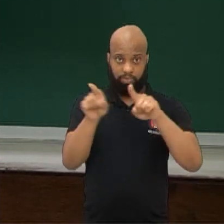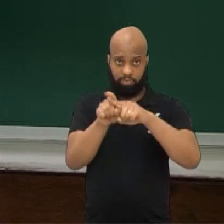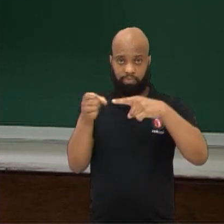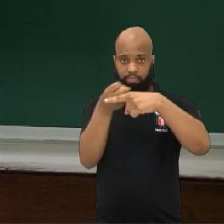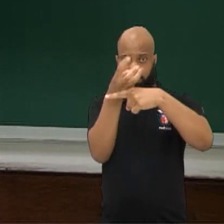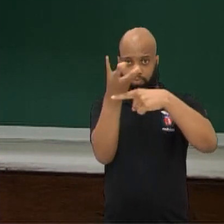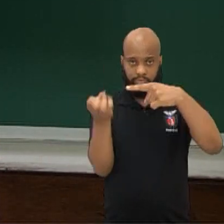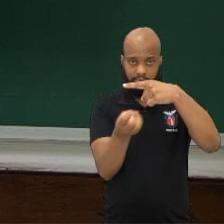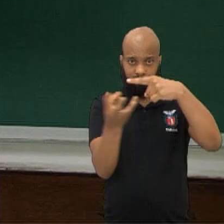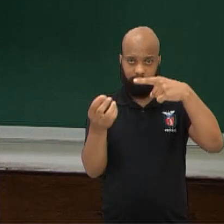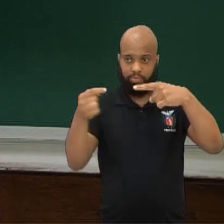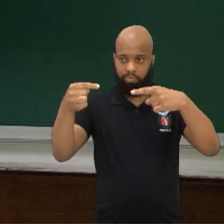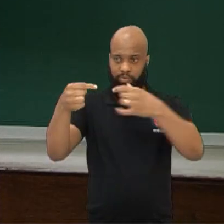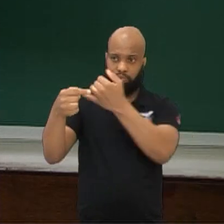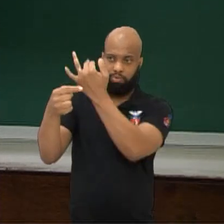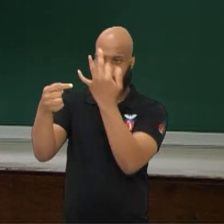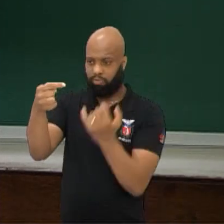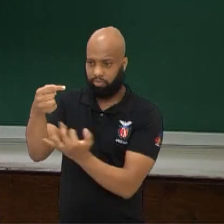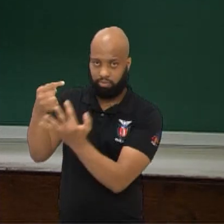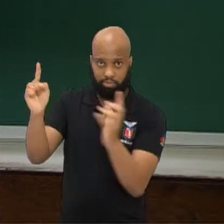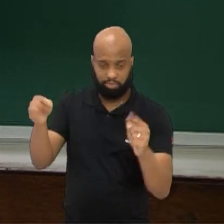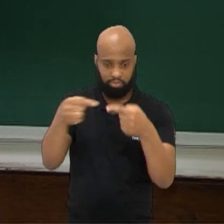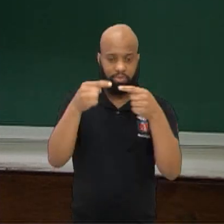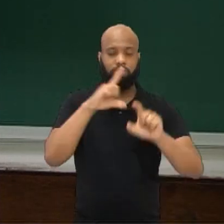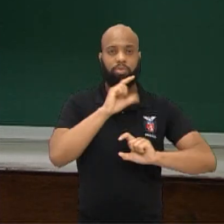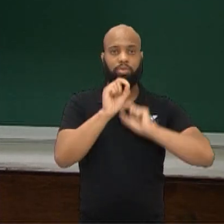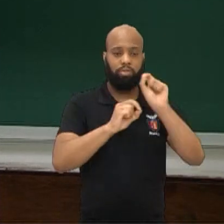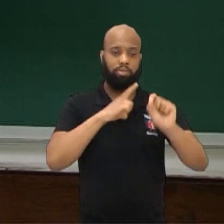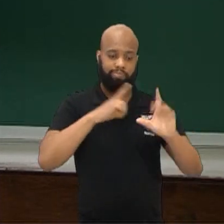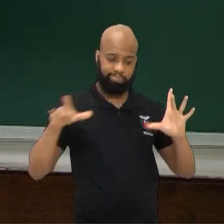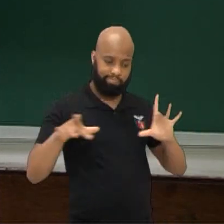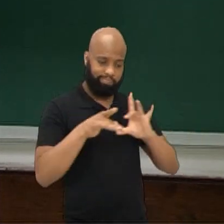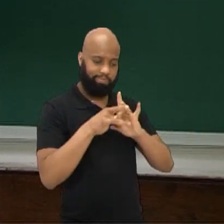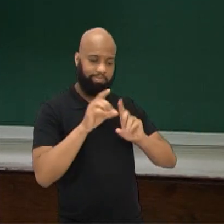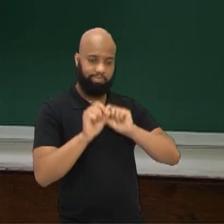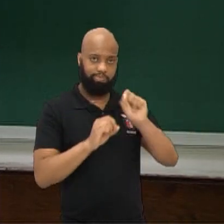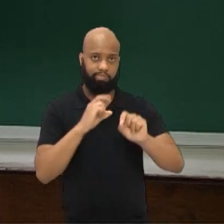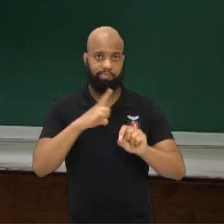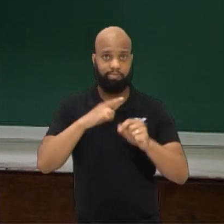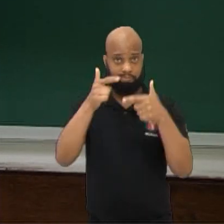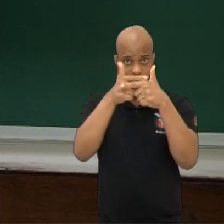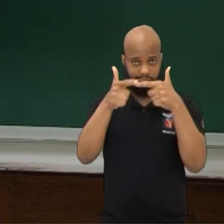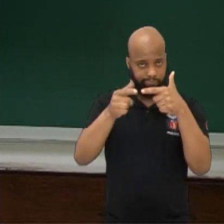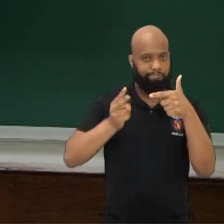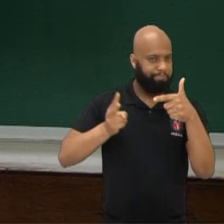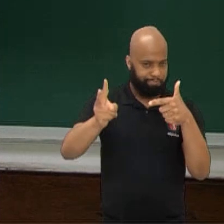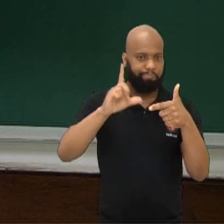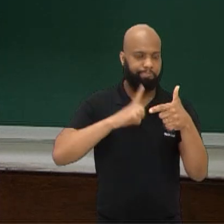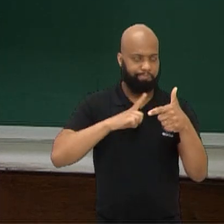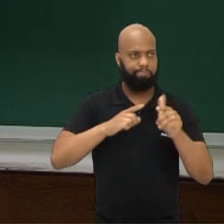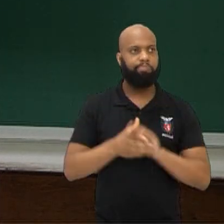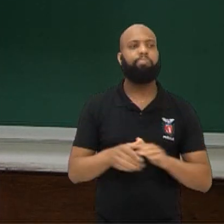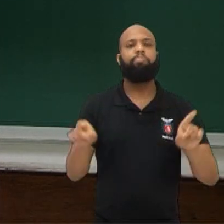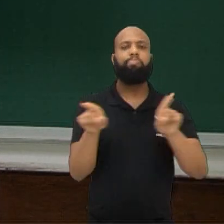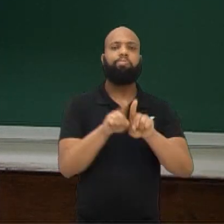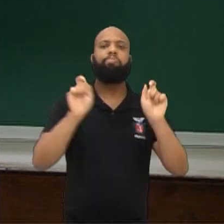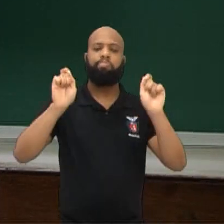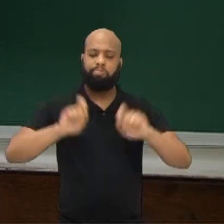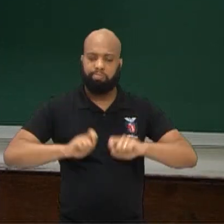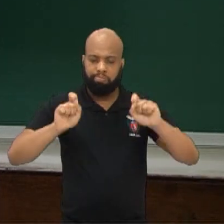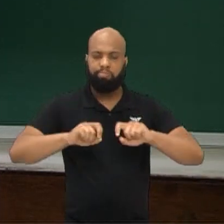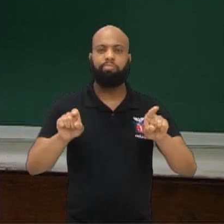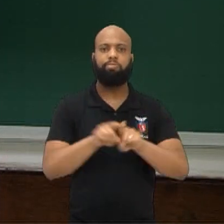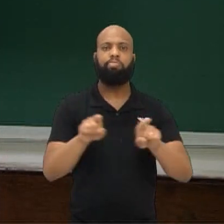proporção, ela está vinculada ou ela está associada a uma divisão, que eu sempre posso